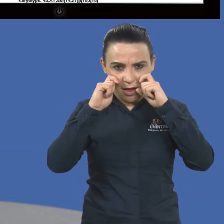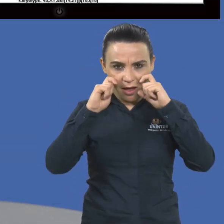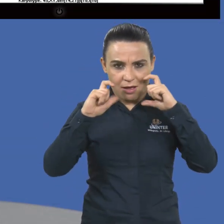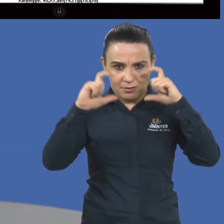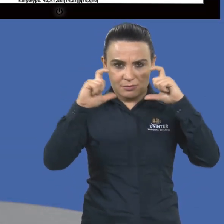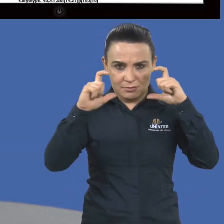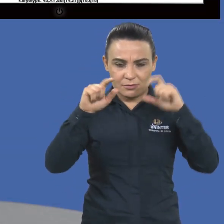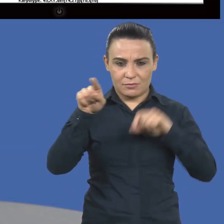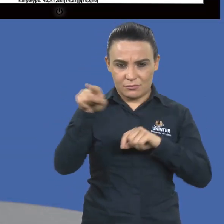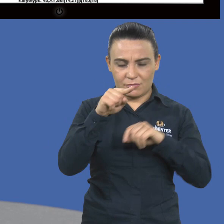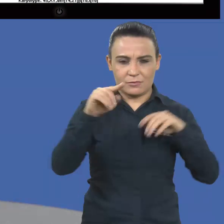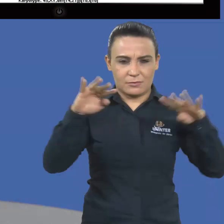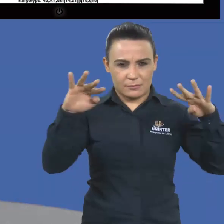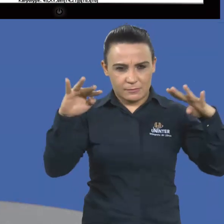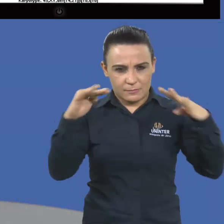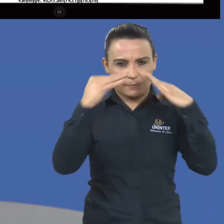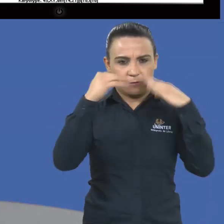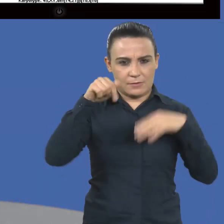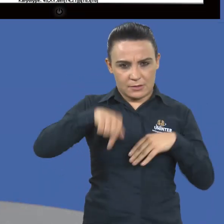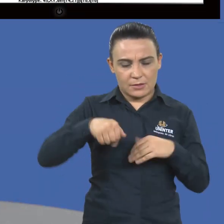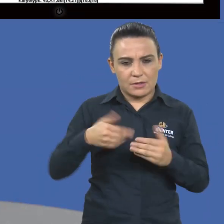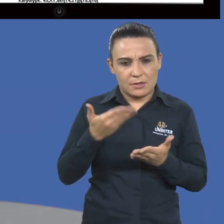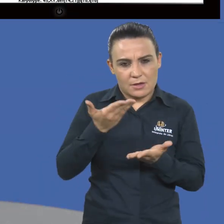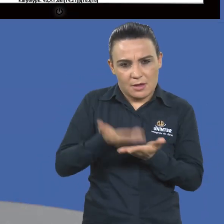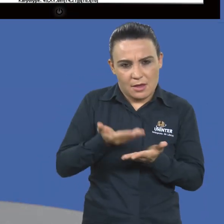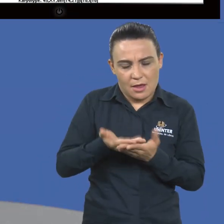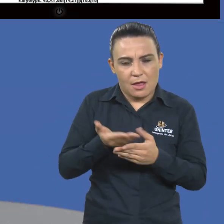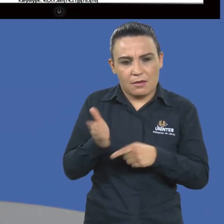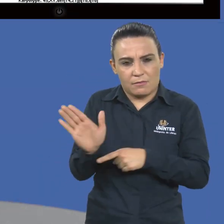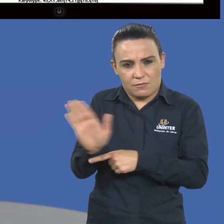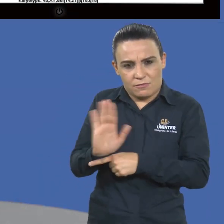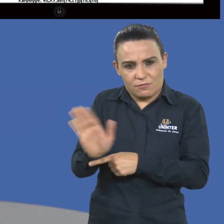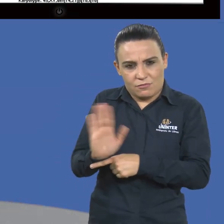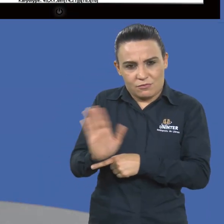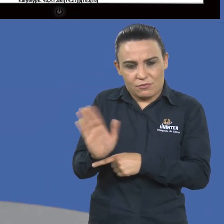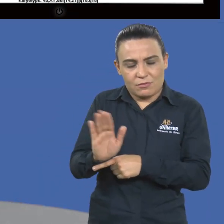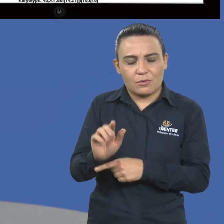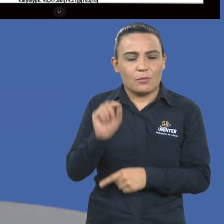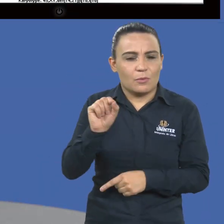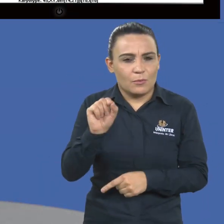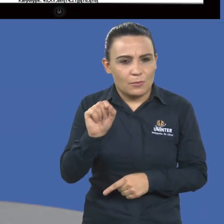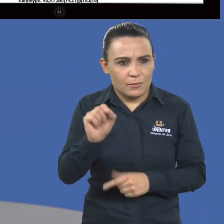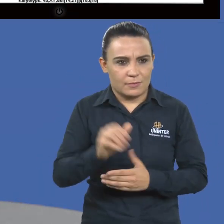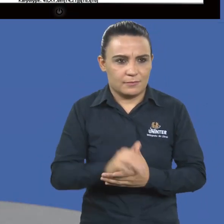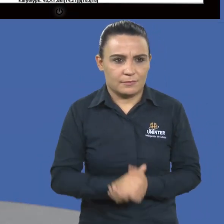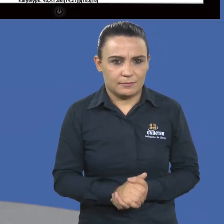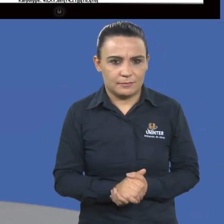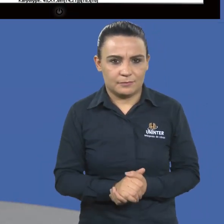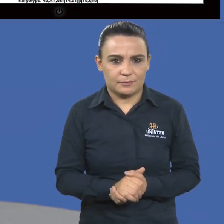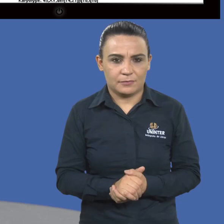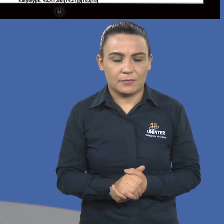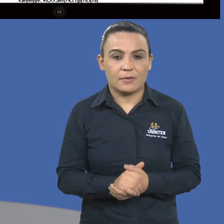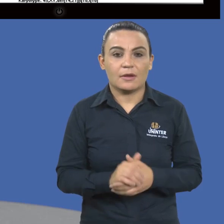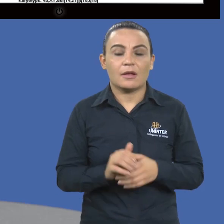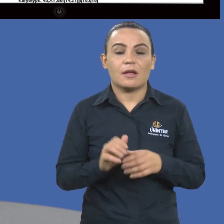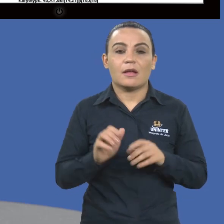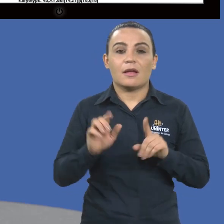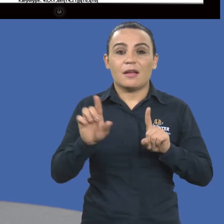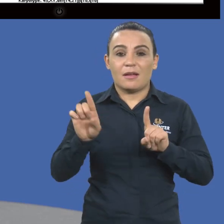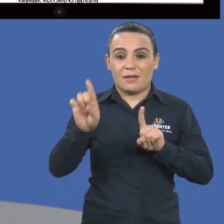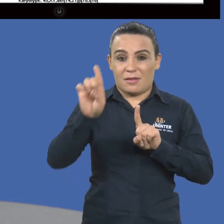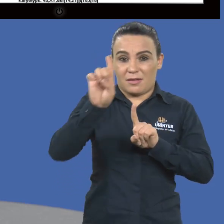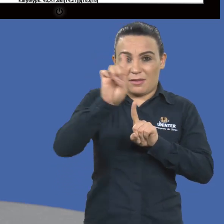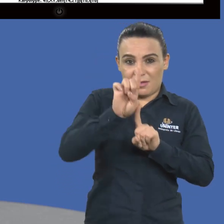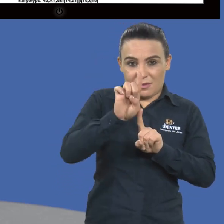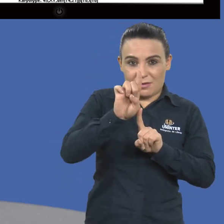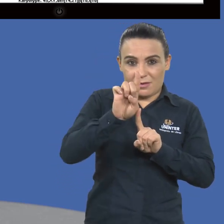alertar às pessoas que estão nos acompanhando nessa videoaula é que a